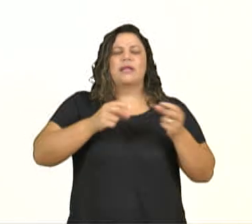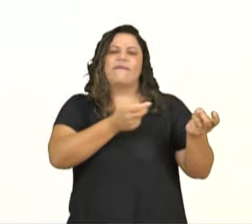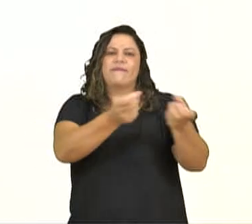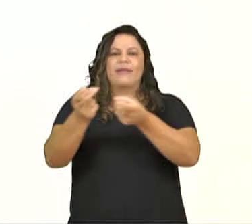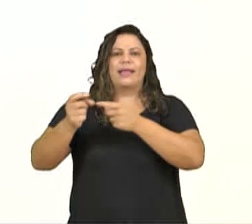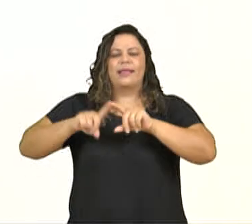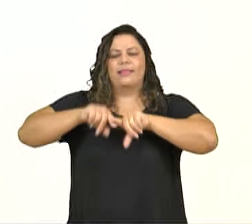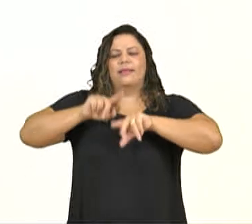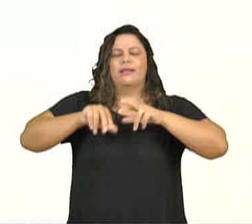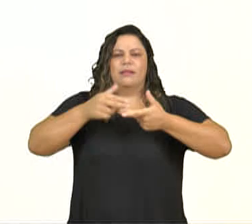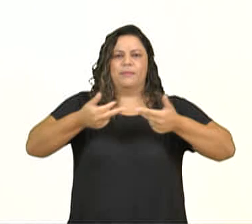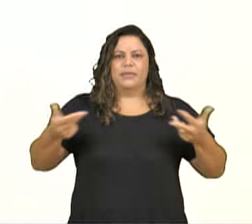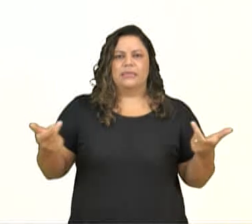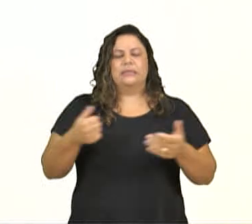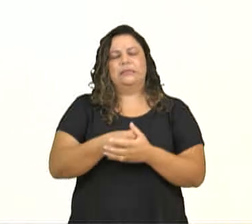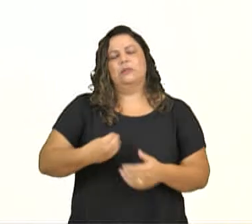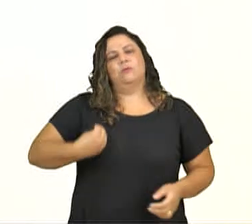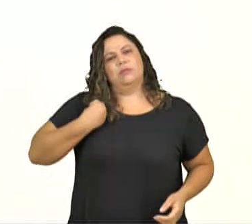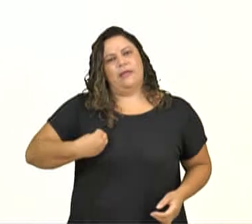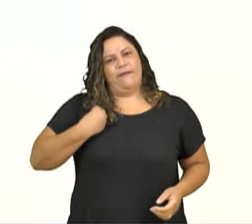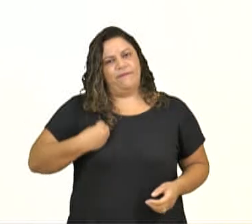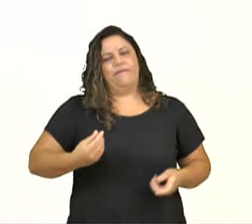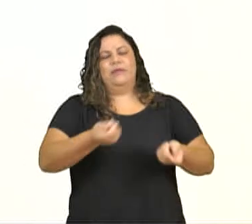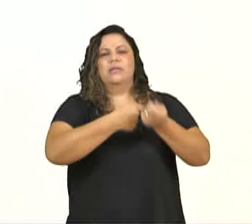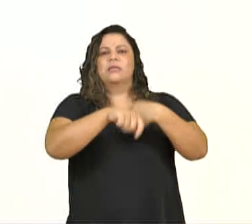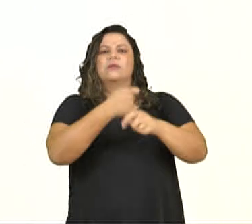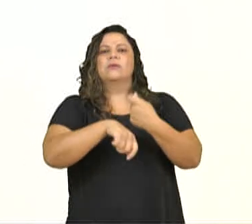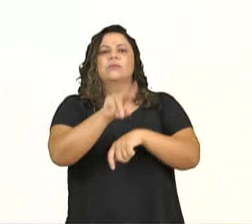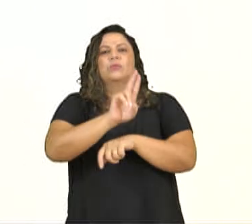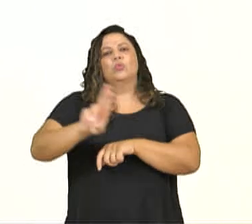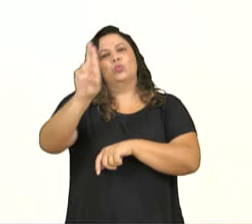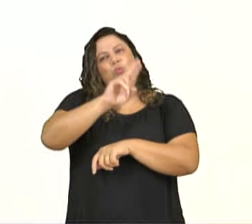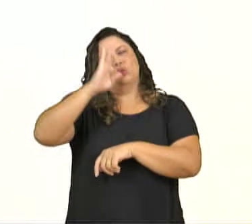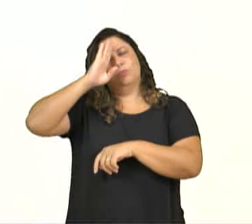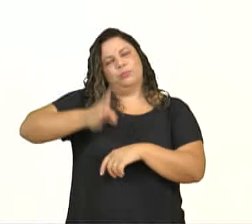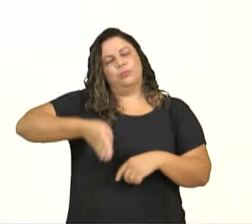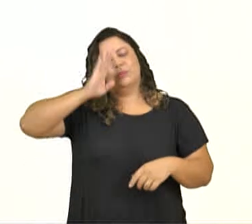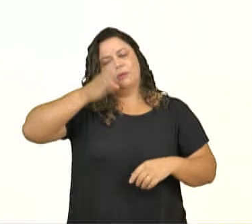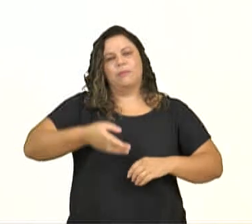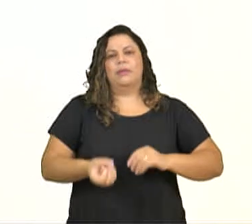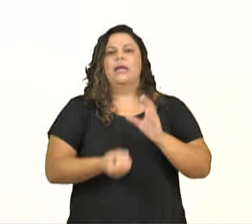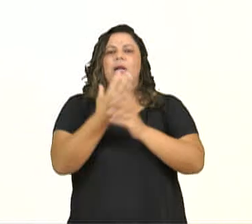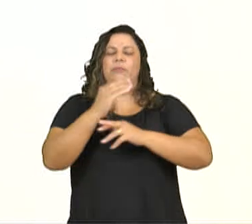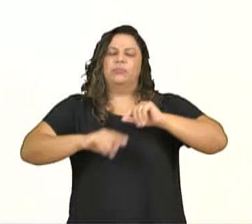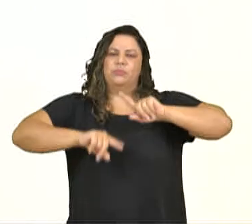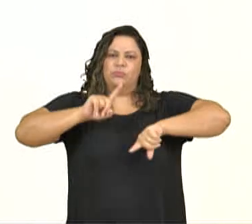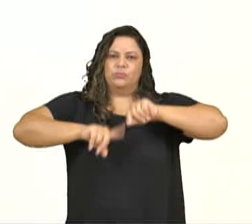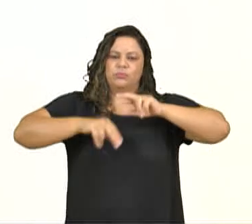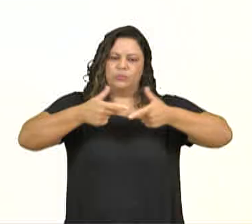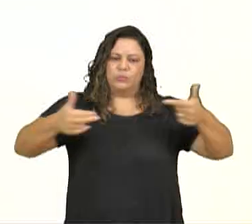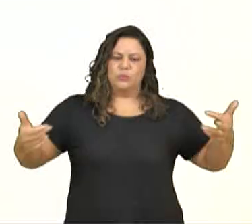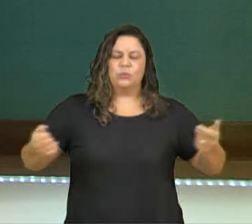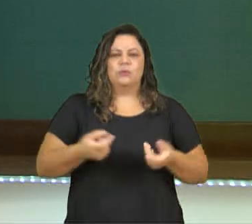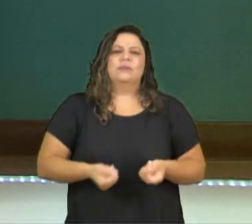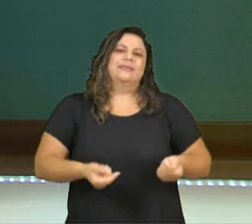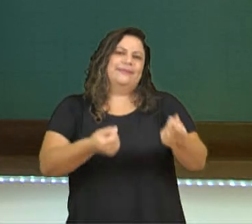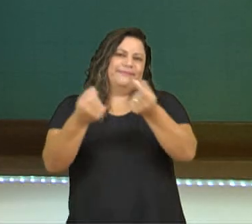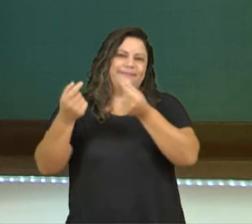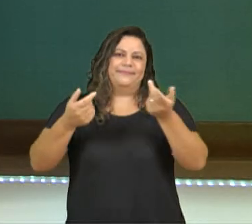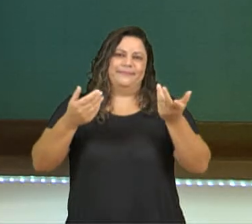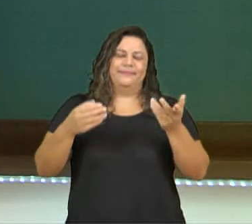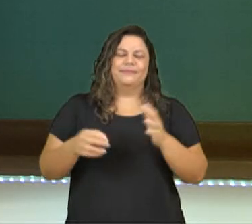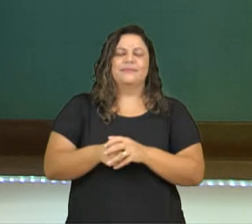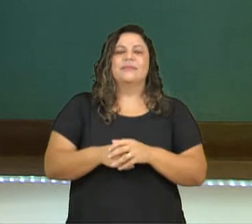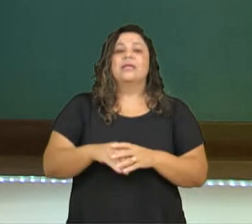mercadorias ou função da vida econômica que consiste na utilização direta pela produção das riquezas produzidas.